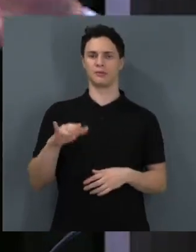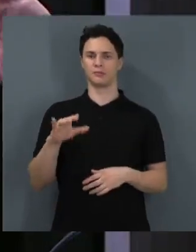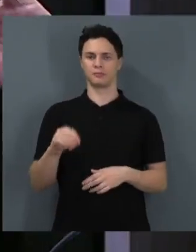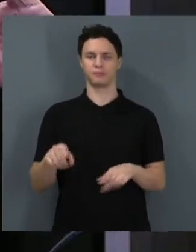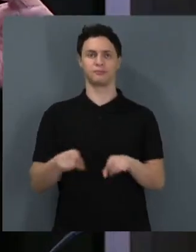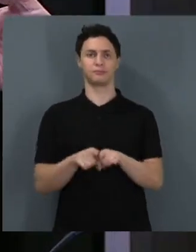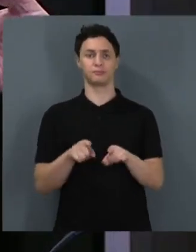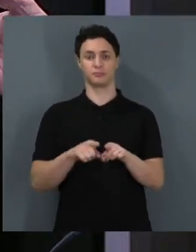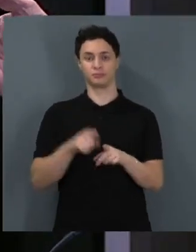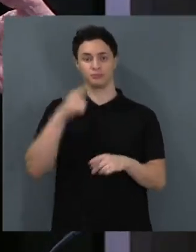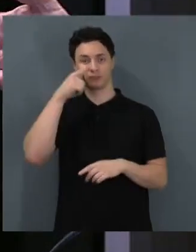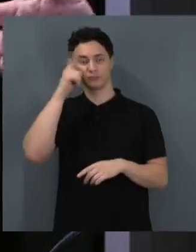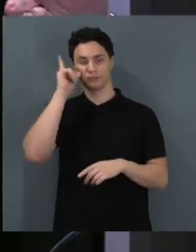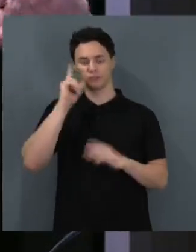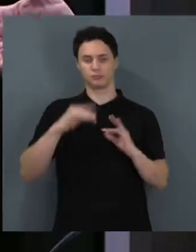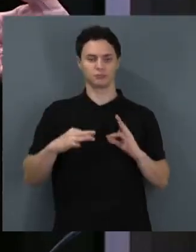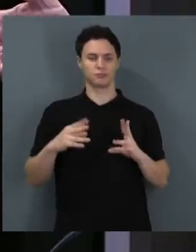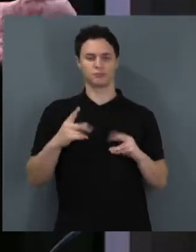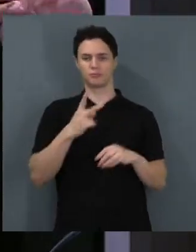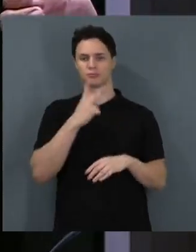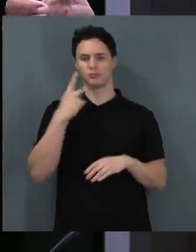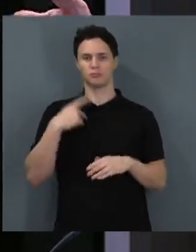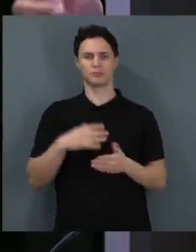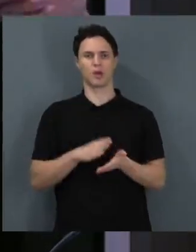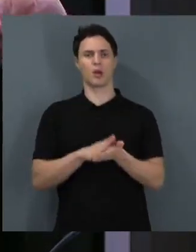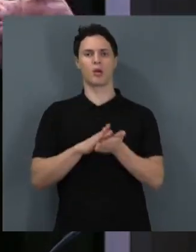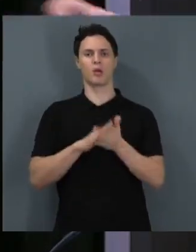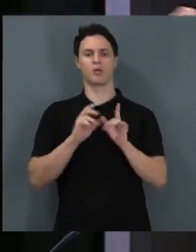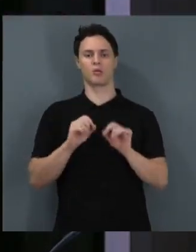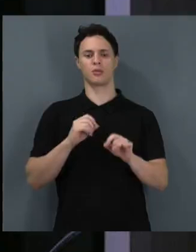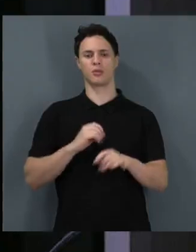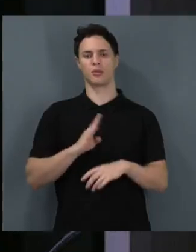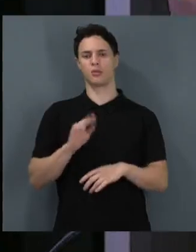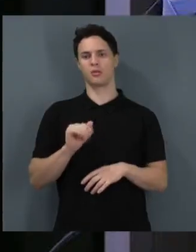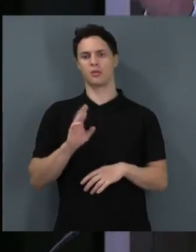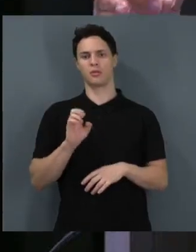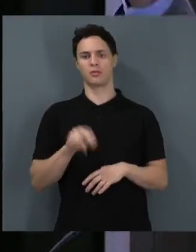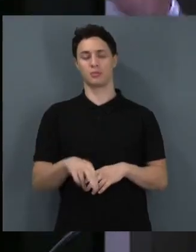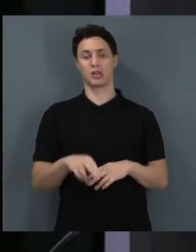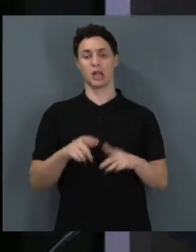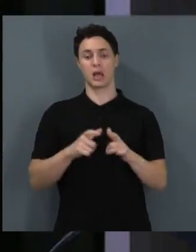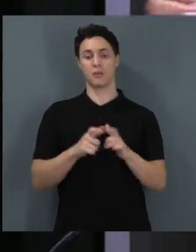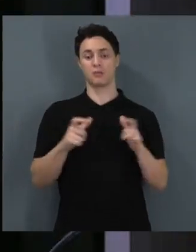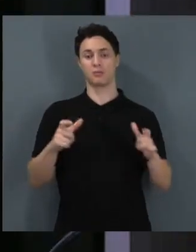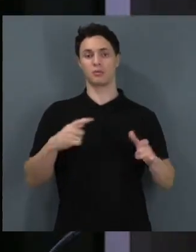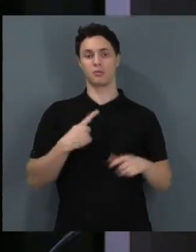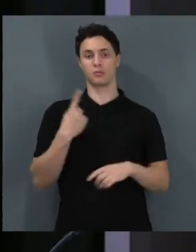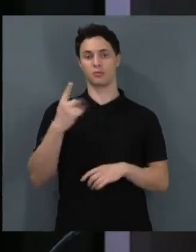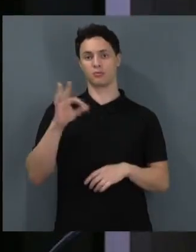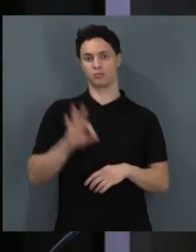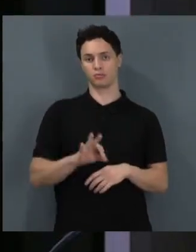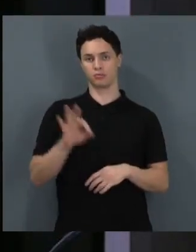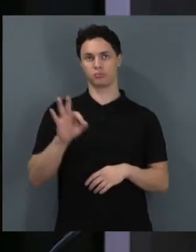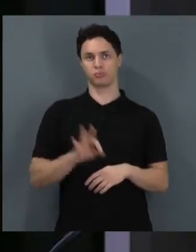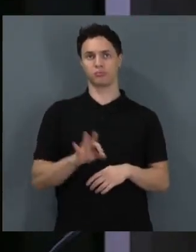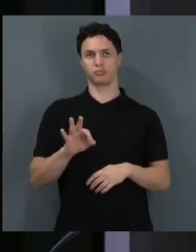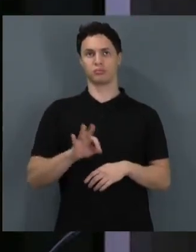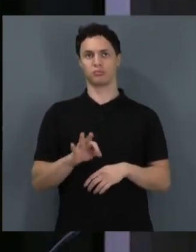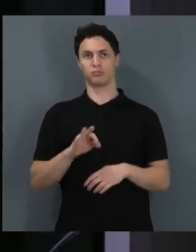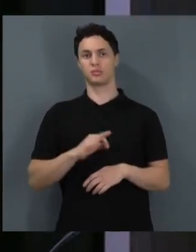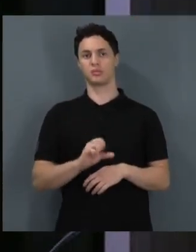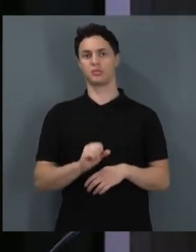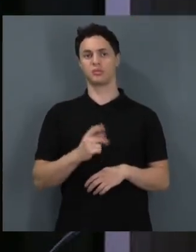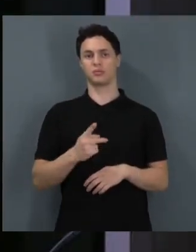que ontem todos aplaudiram o fato de que o Banco Central aumentou em 1 ponto percentual ao nosso